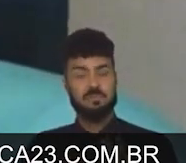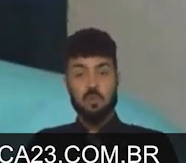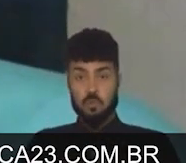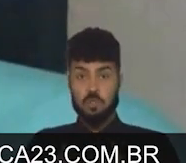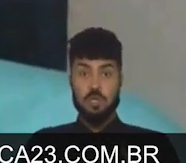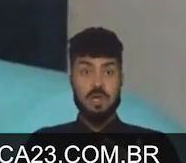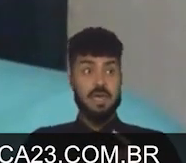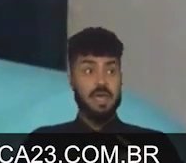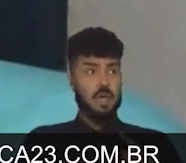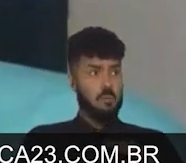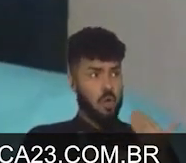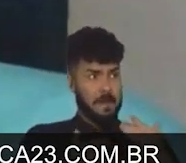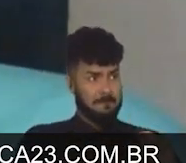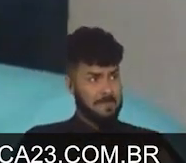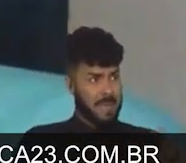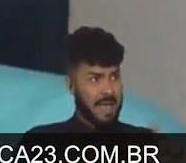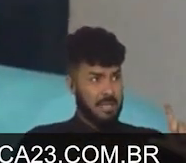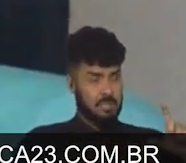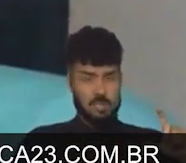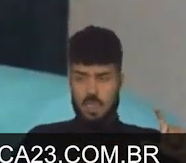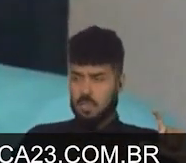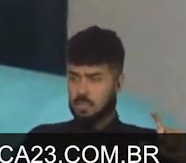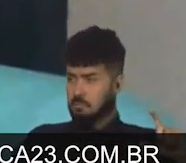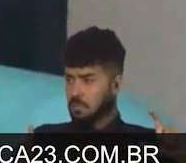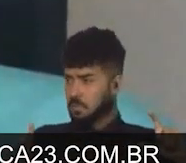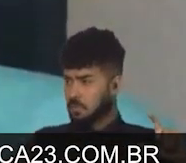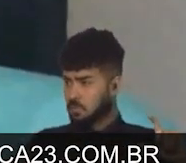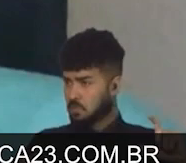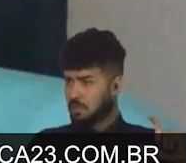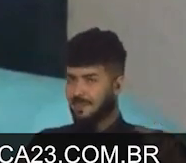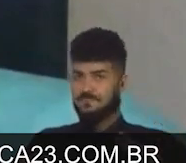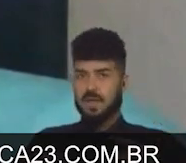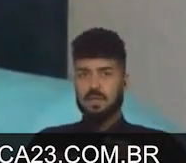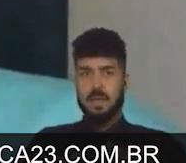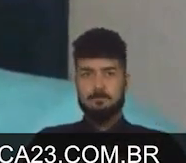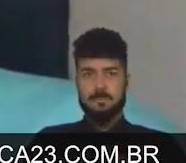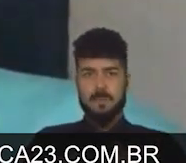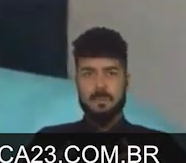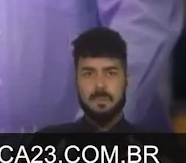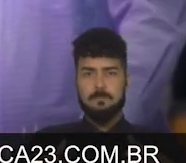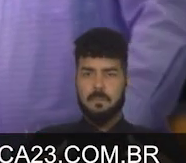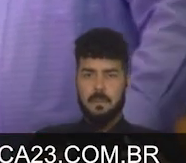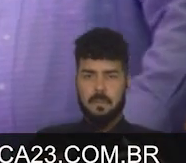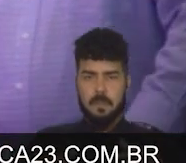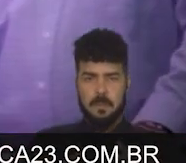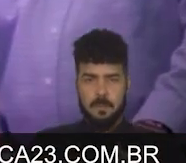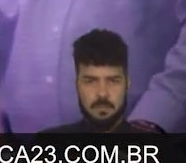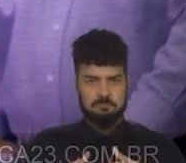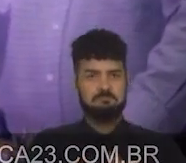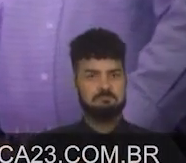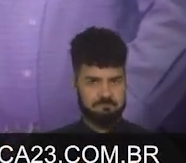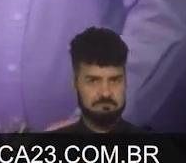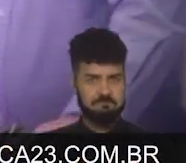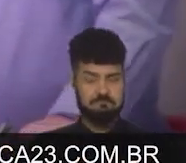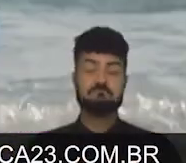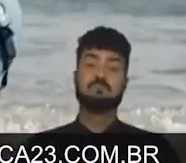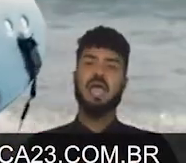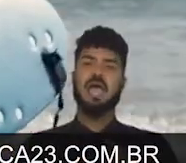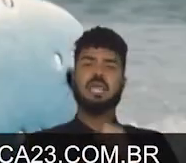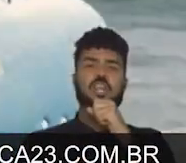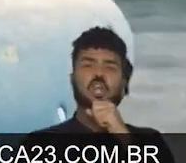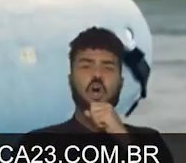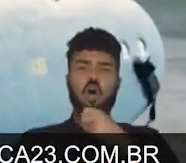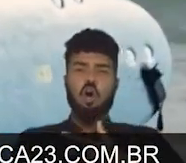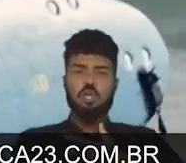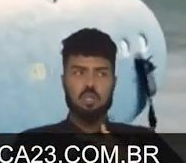da população, já esperada, ela deve se antecipar. Com o aumento da população idosa, são